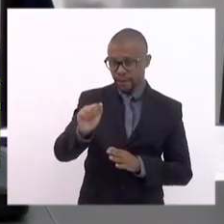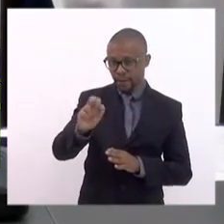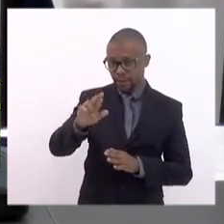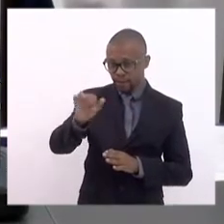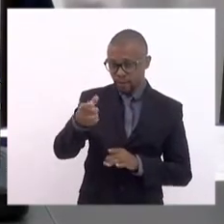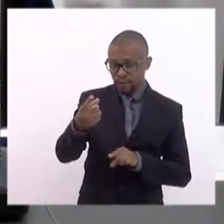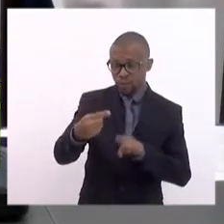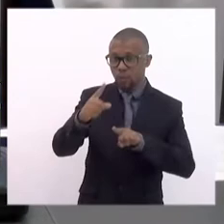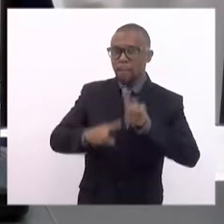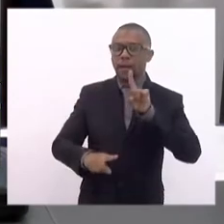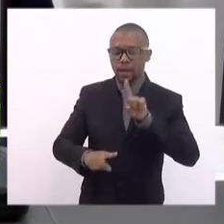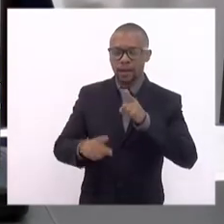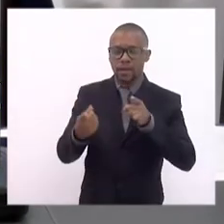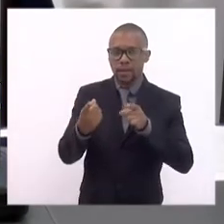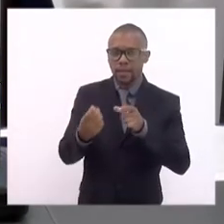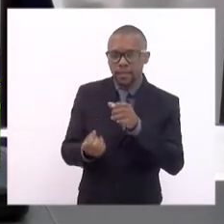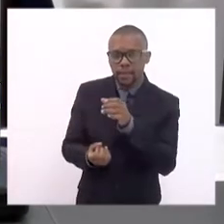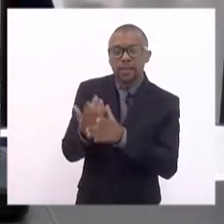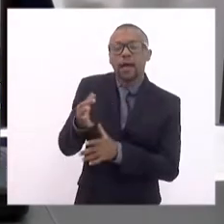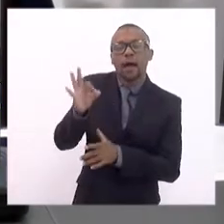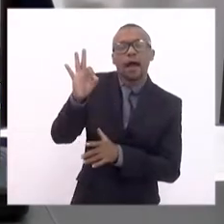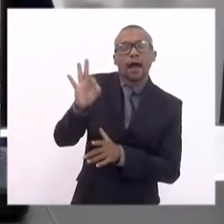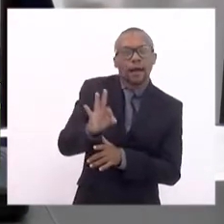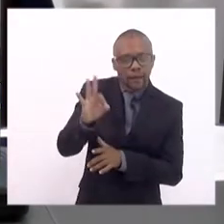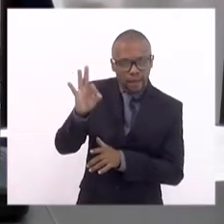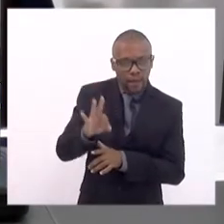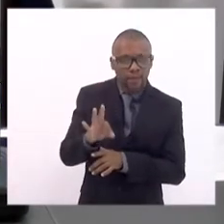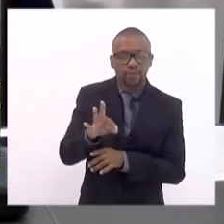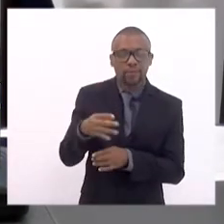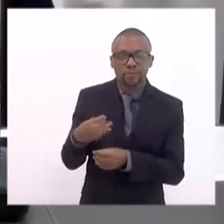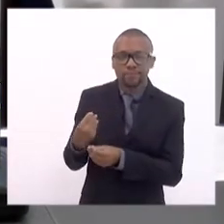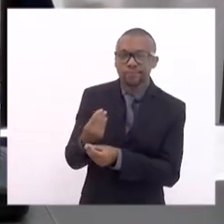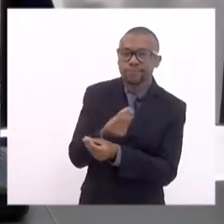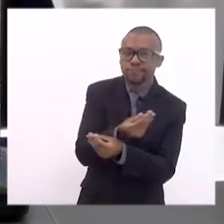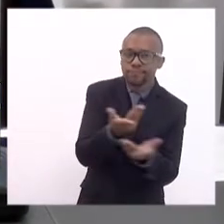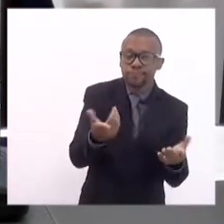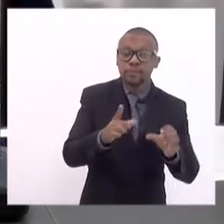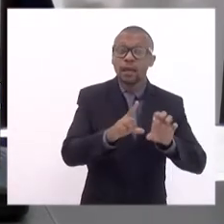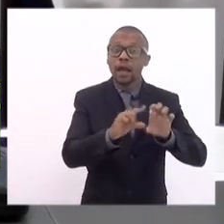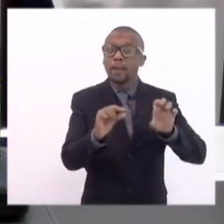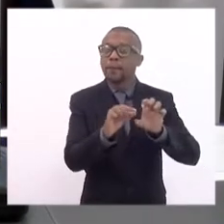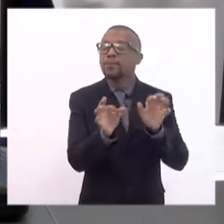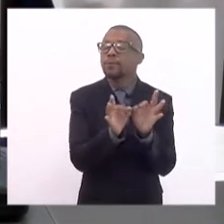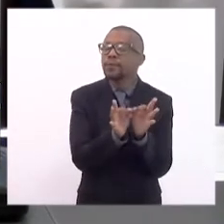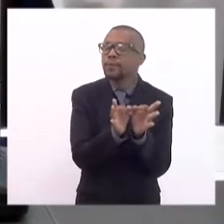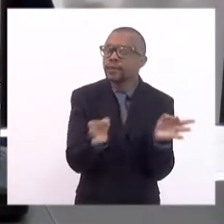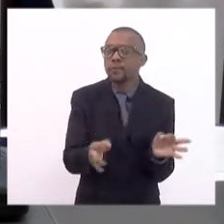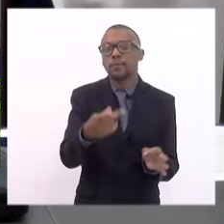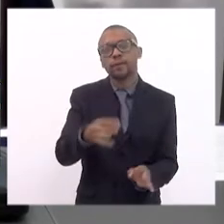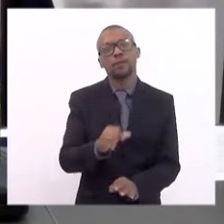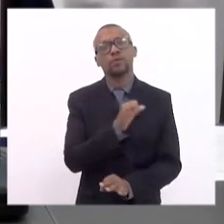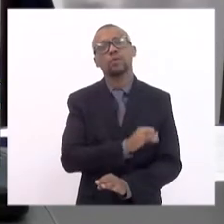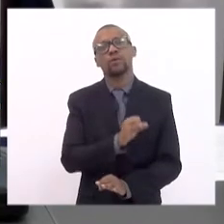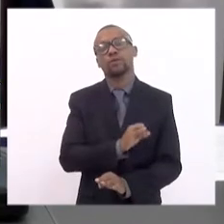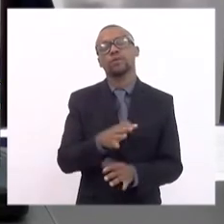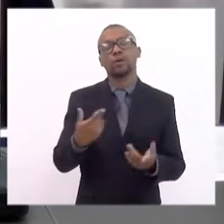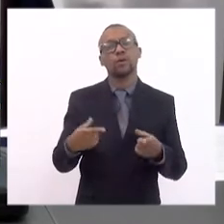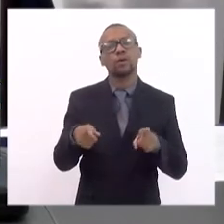abertura de linhas de crédito para os empreendimentos de pequeno porte no Rio de Janeiro. Então, queria também ter uma atualização